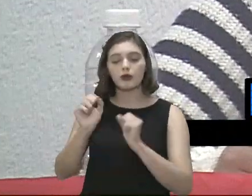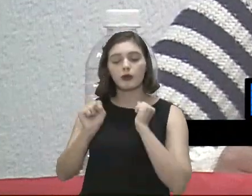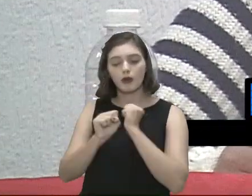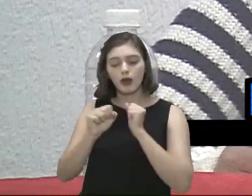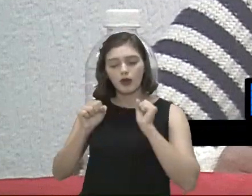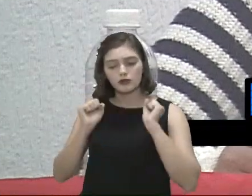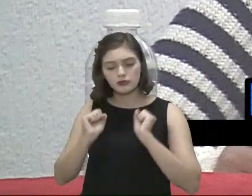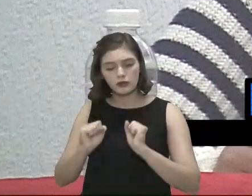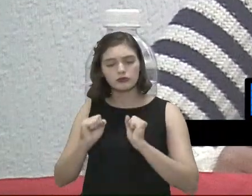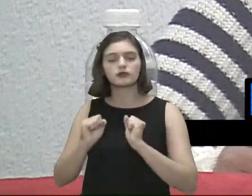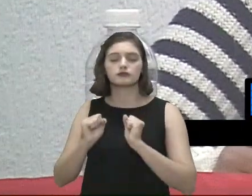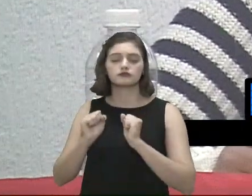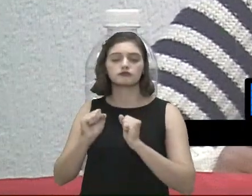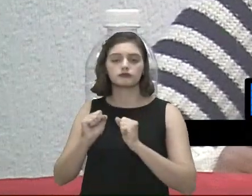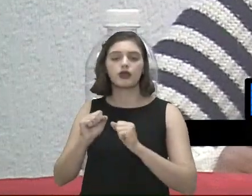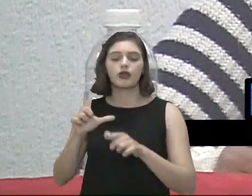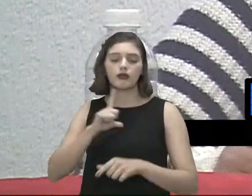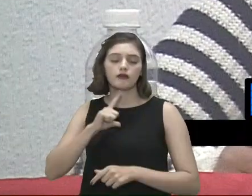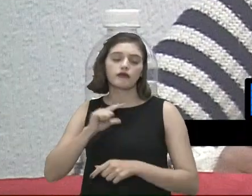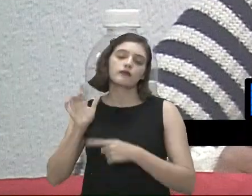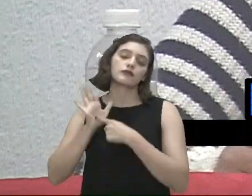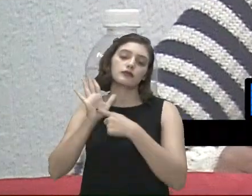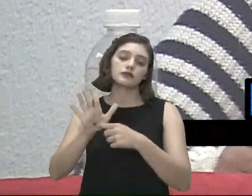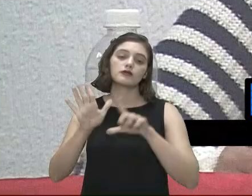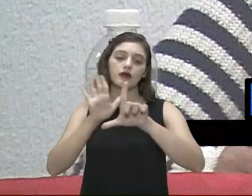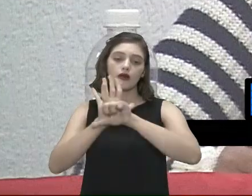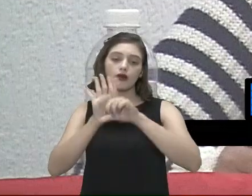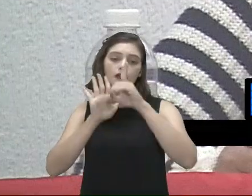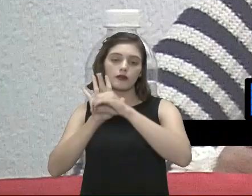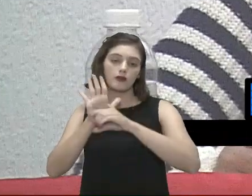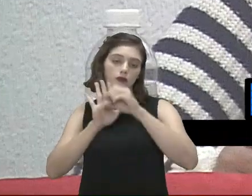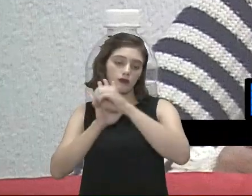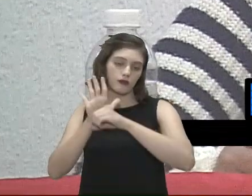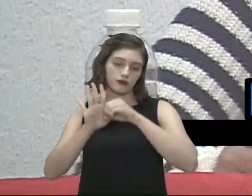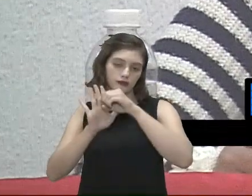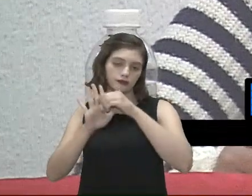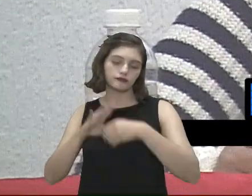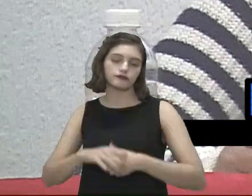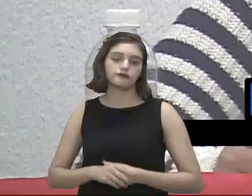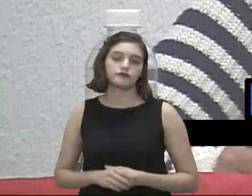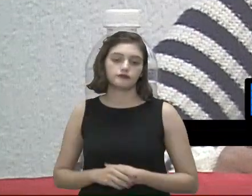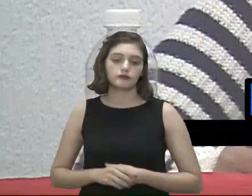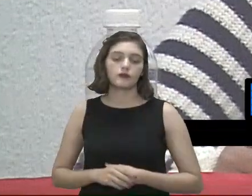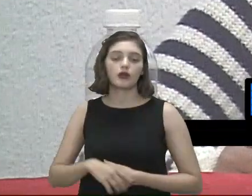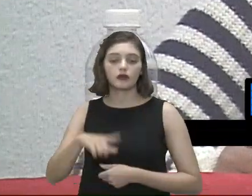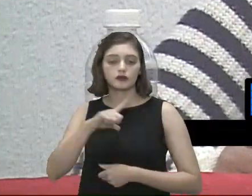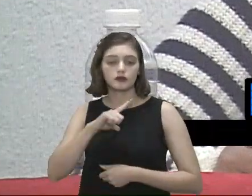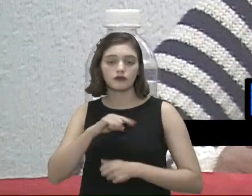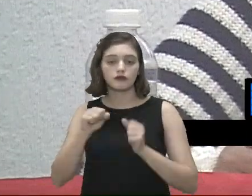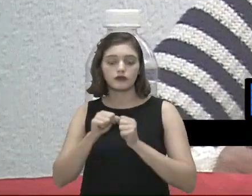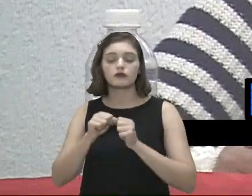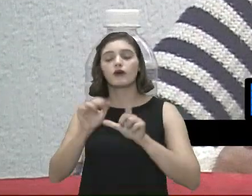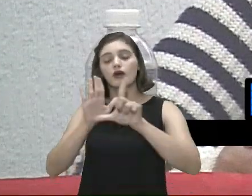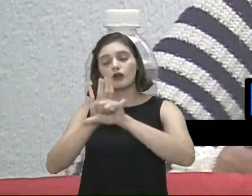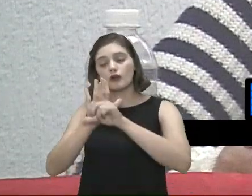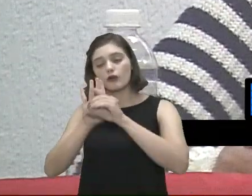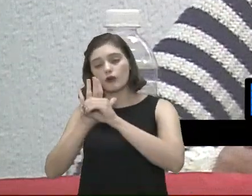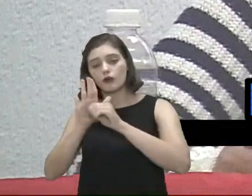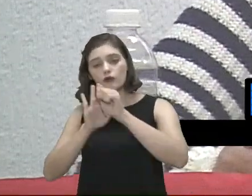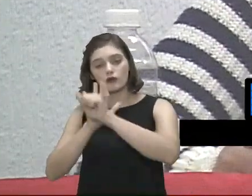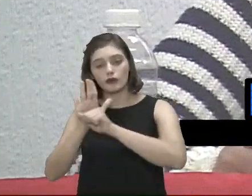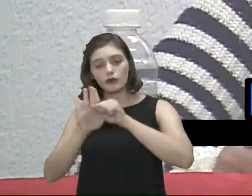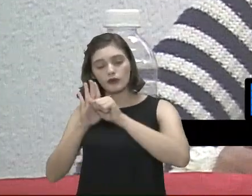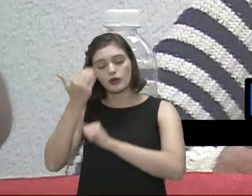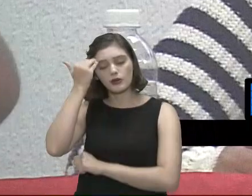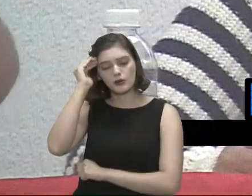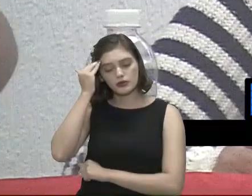já está agora, né? A gente teve a apresentação da LDO com as diretrizes. Aí a gente vai estar construindo a LOA e pensar, e